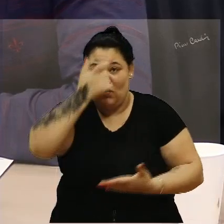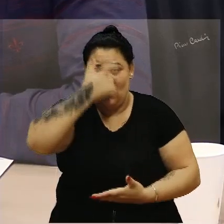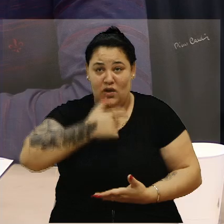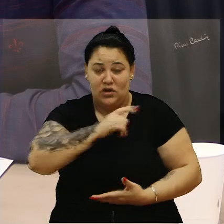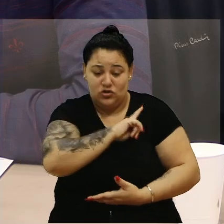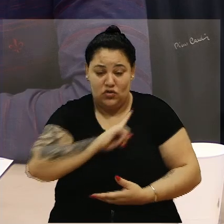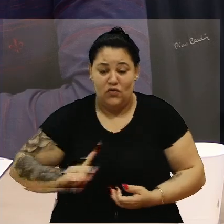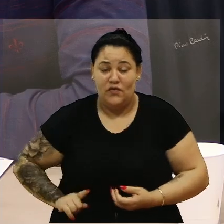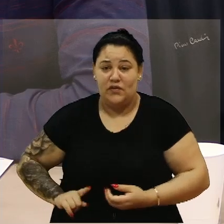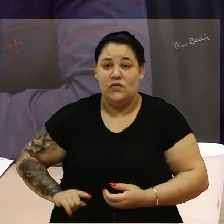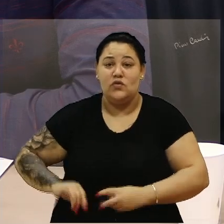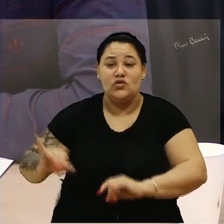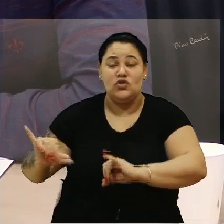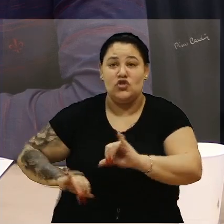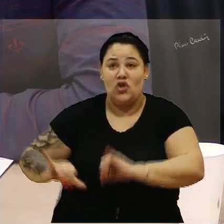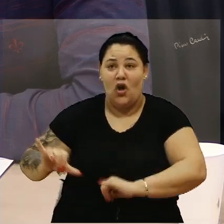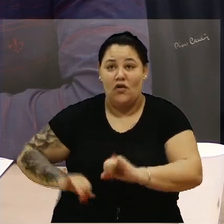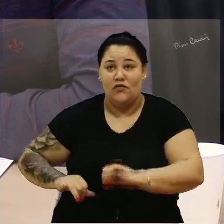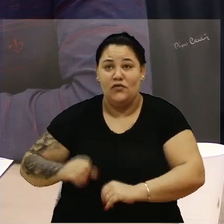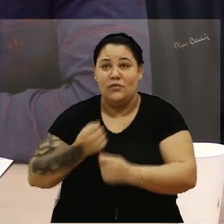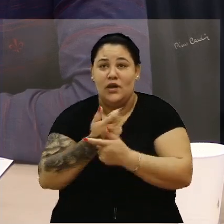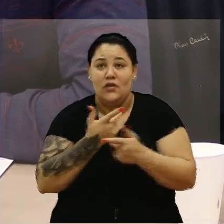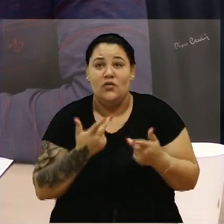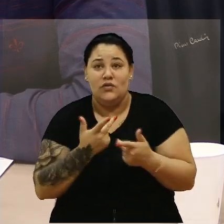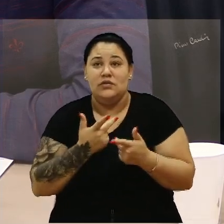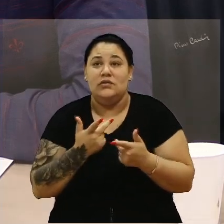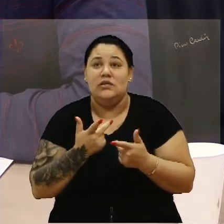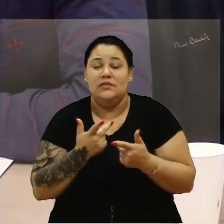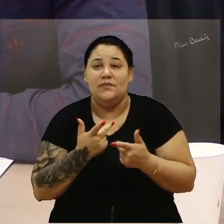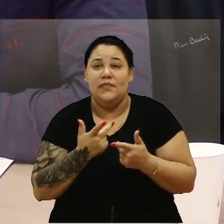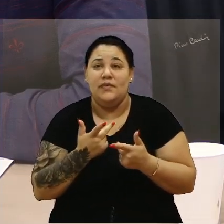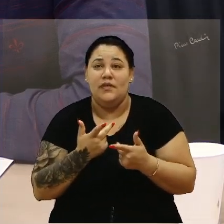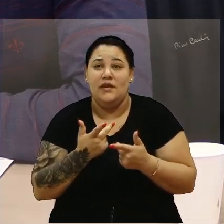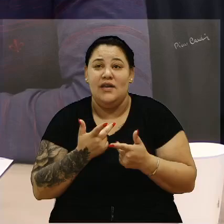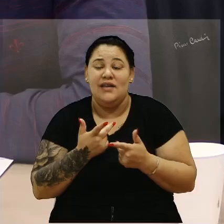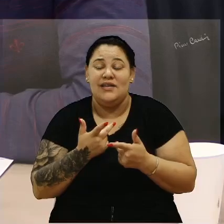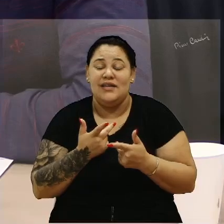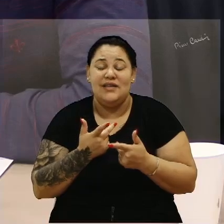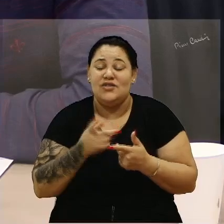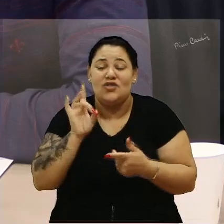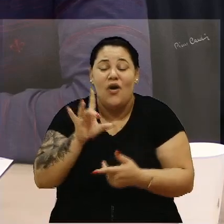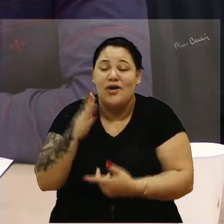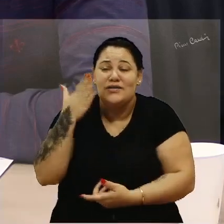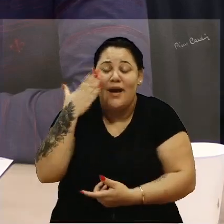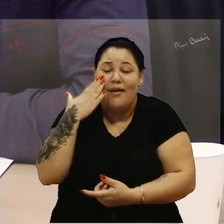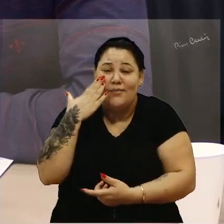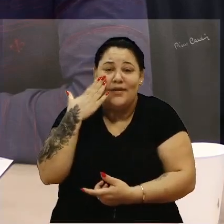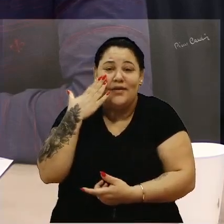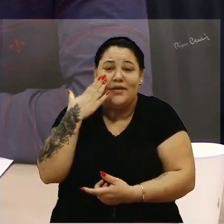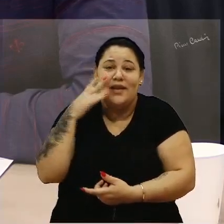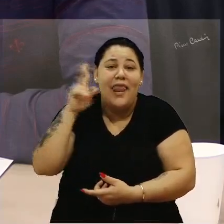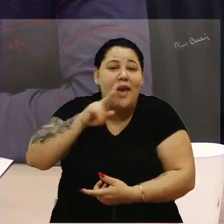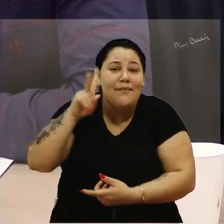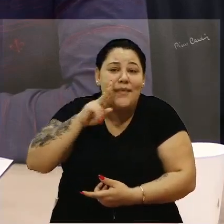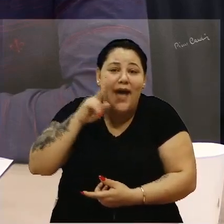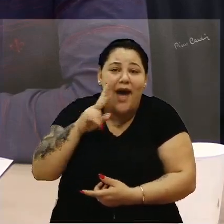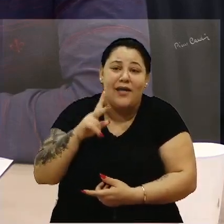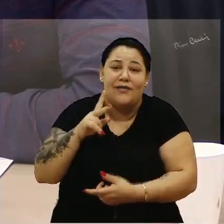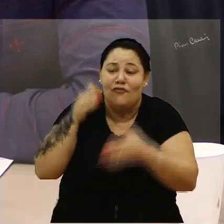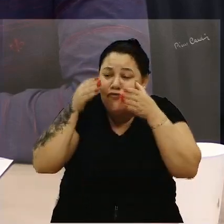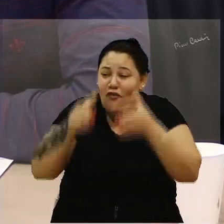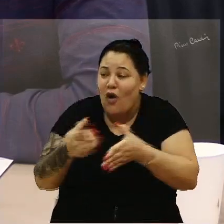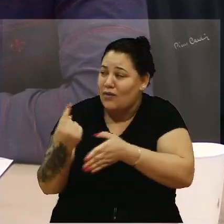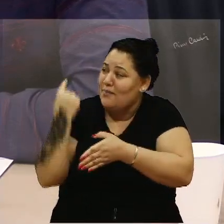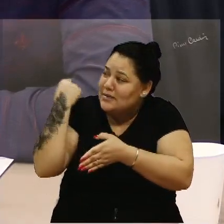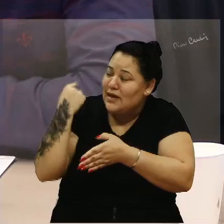ele sofre com uma coisa que é hipertimesia, né? É a pessoa que fica presa ao passado. Eles não gostam das redes sociais e dos vídeos. Não adianta ser um